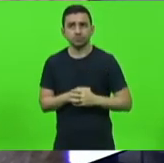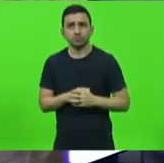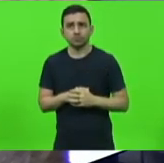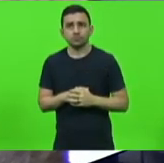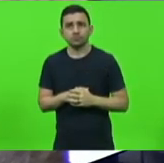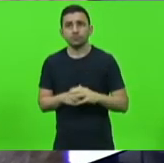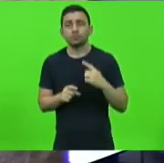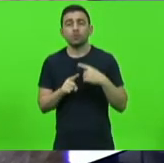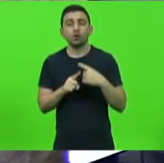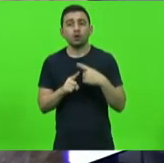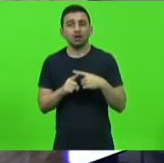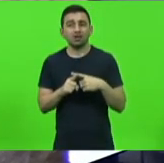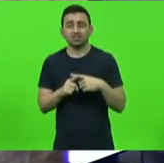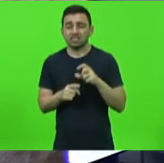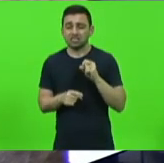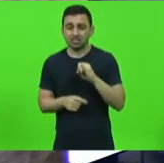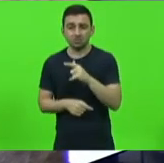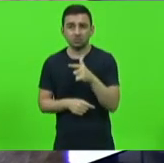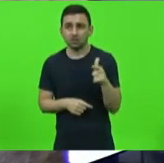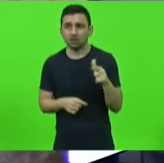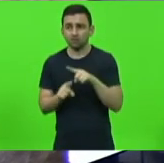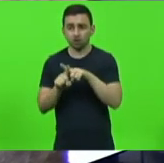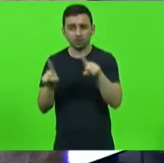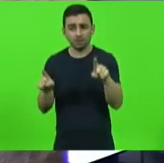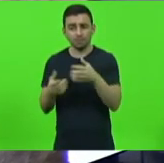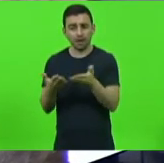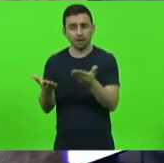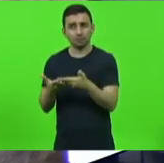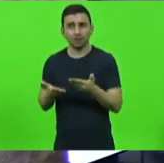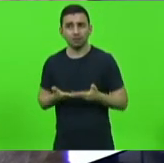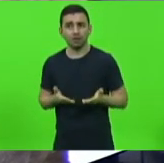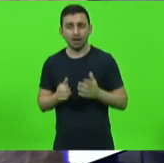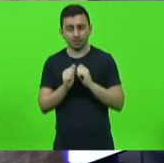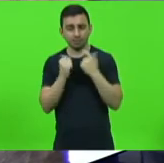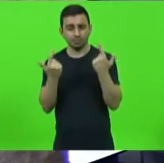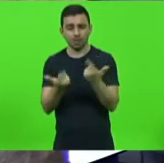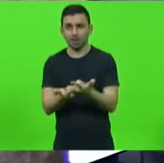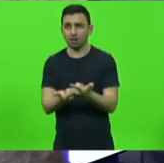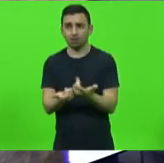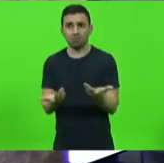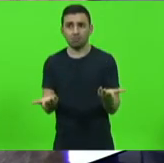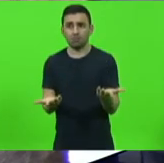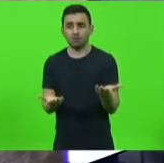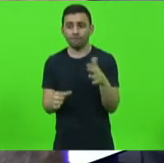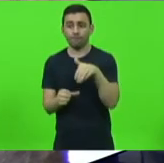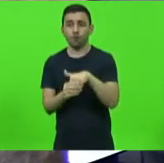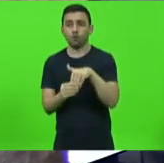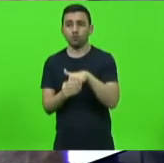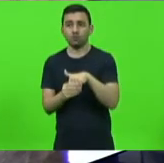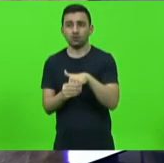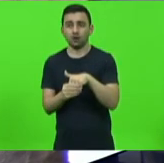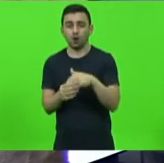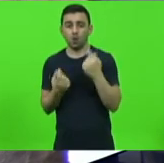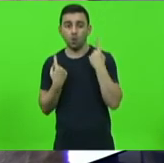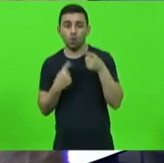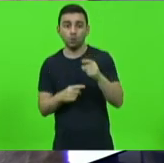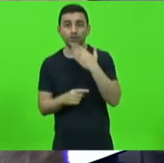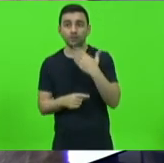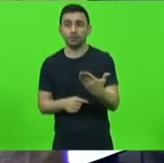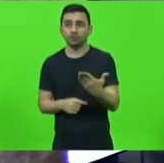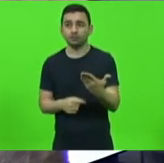porque, senão, bom, vocês vão ficar desmoralizados, a casa vai ficar desmoralizada, porque a gente está votando aqui contra o requerimento por